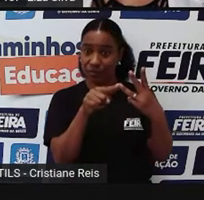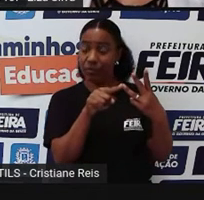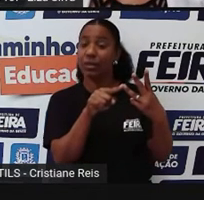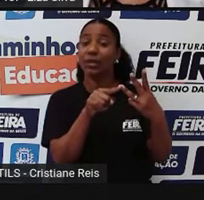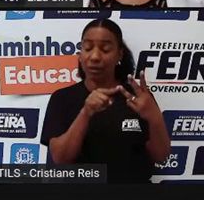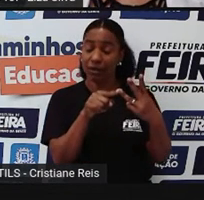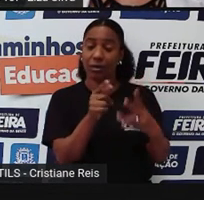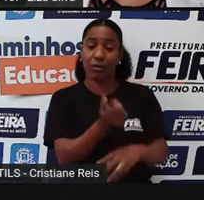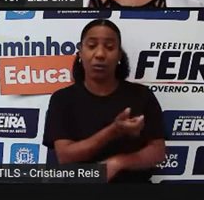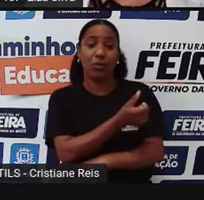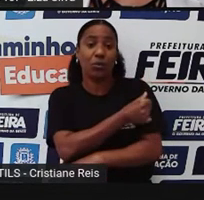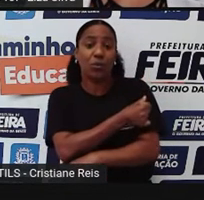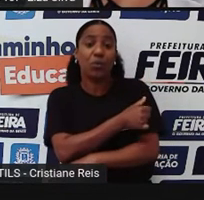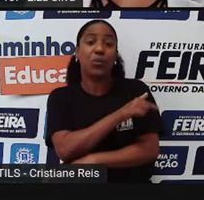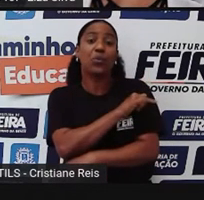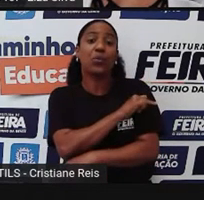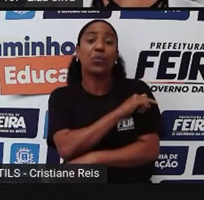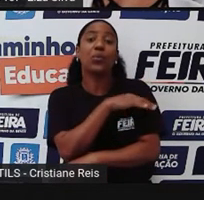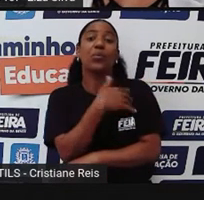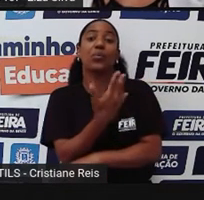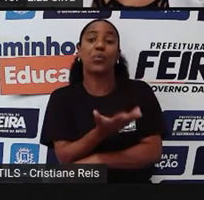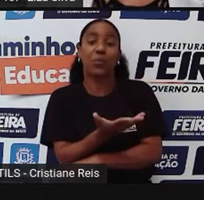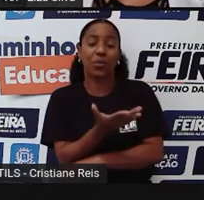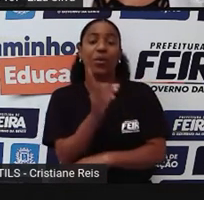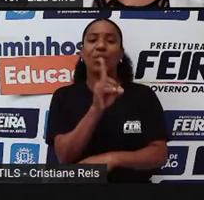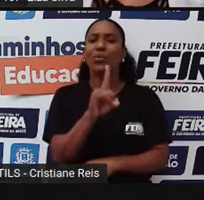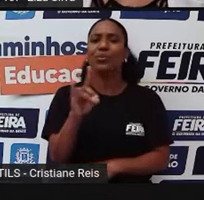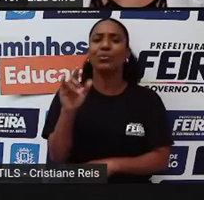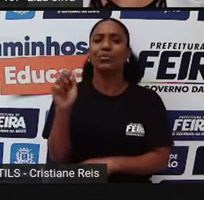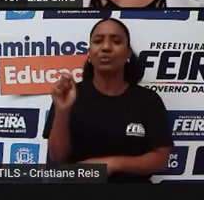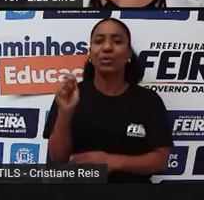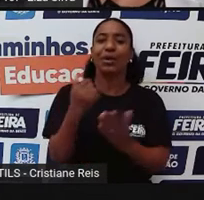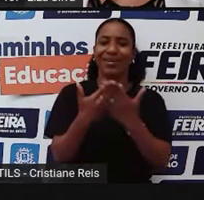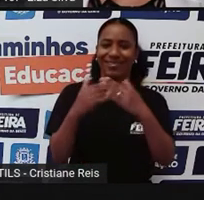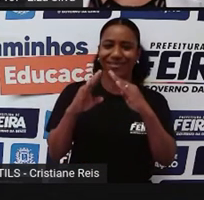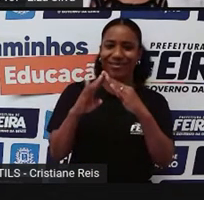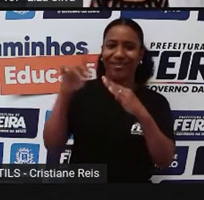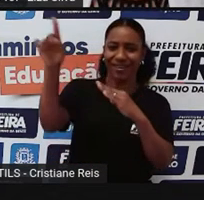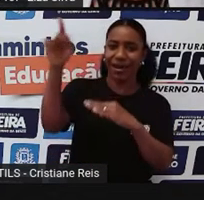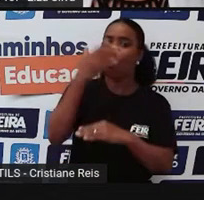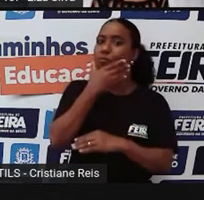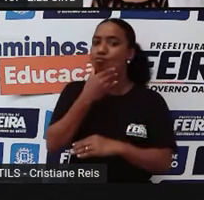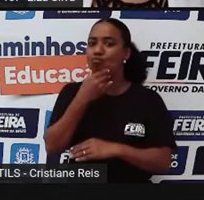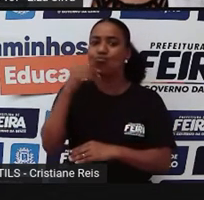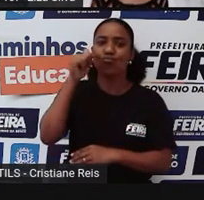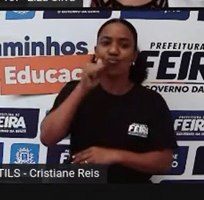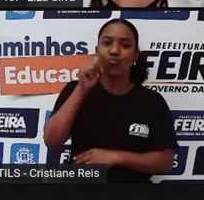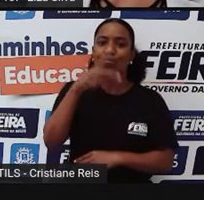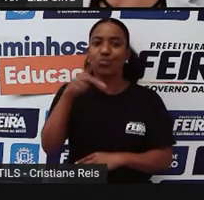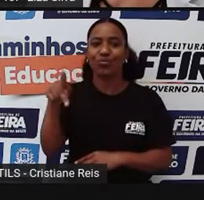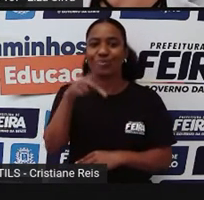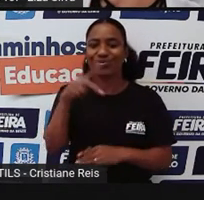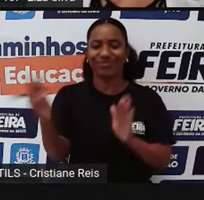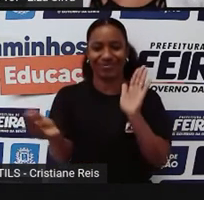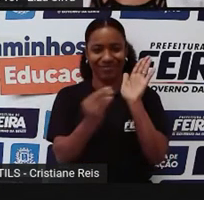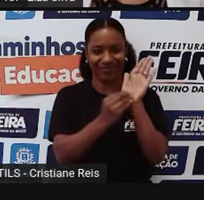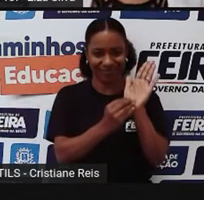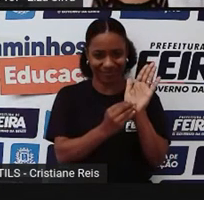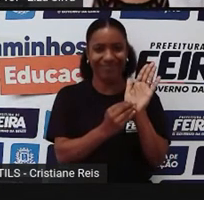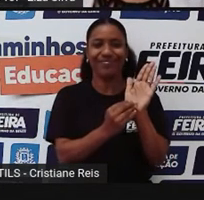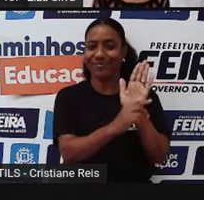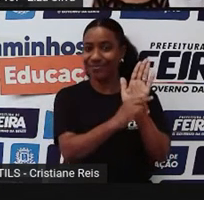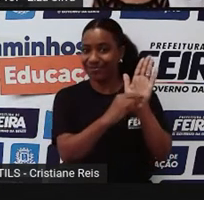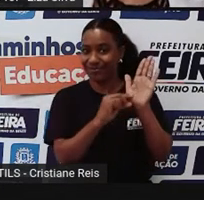estuda Verde a data da nossa aula de hoje em teacher nome do seu professor ou de sua